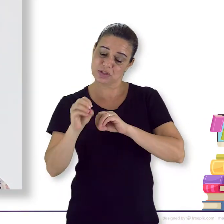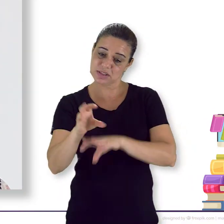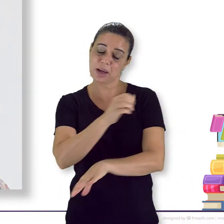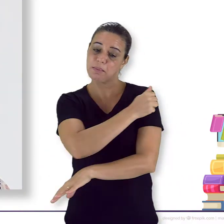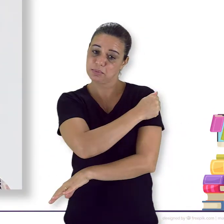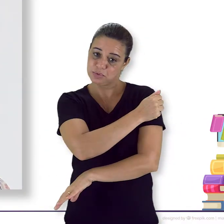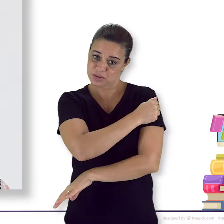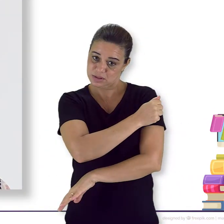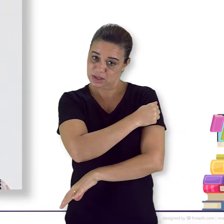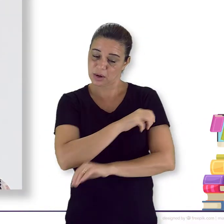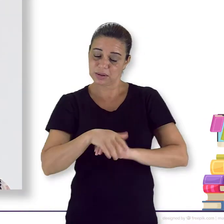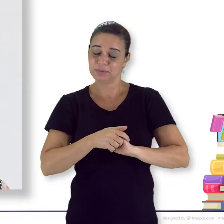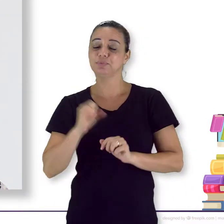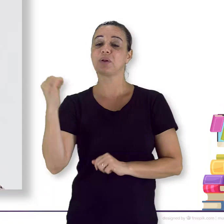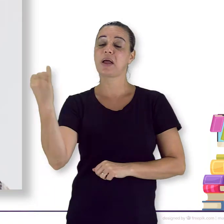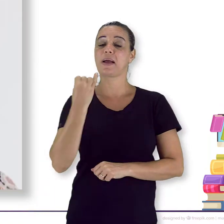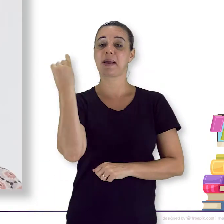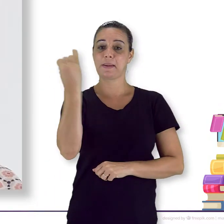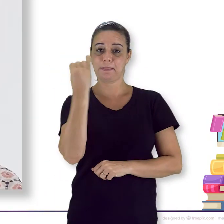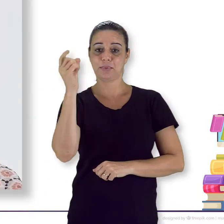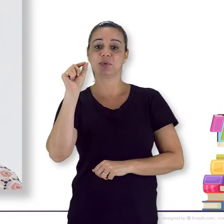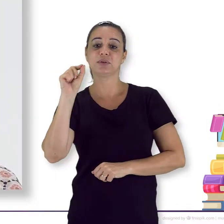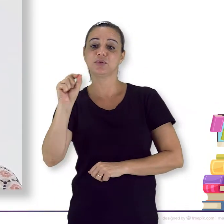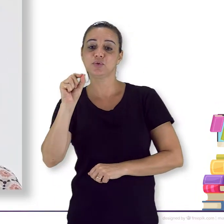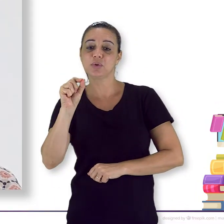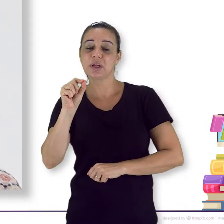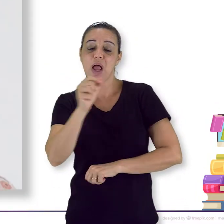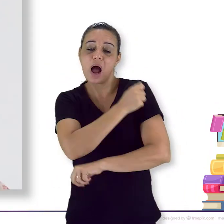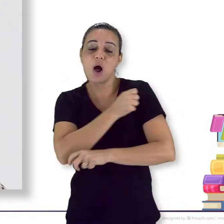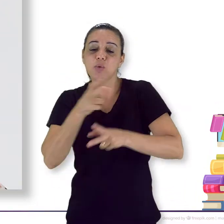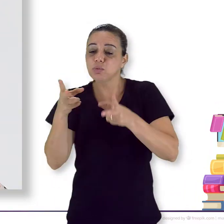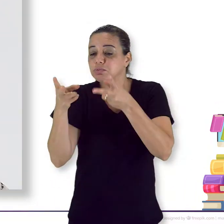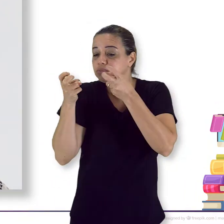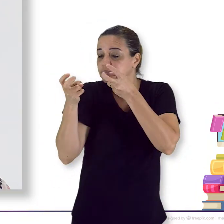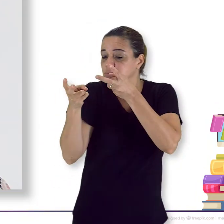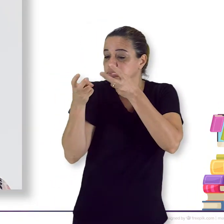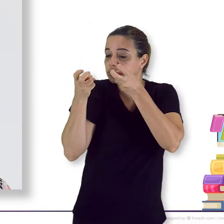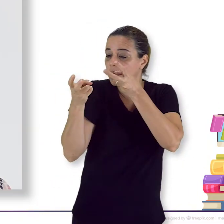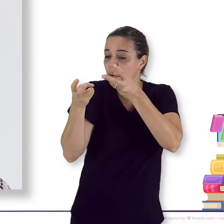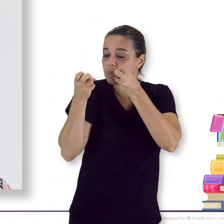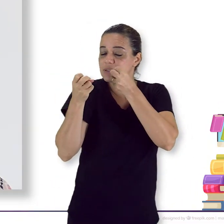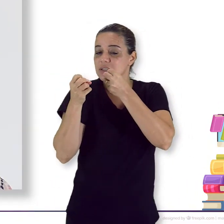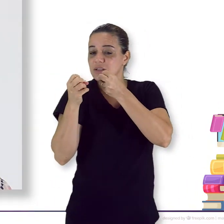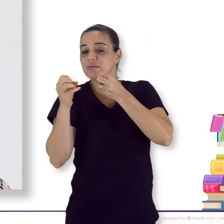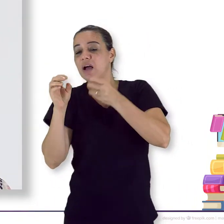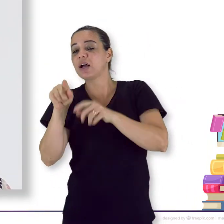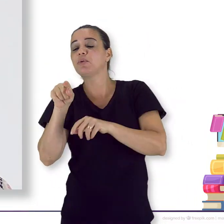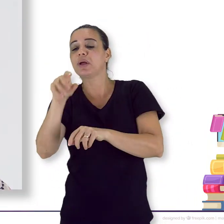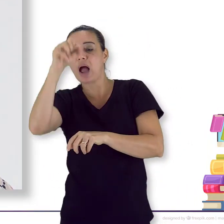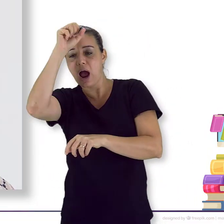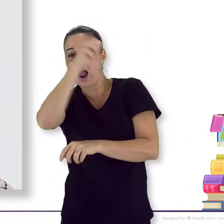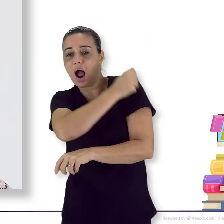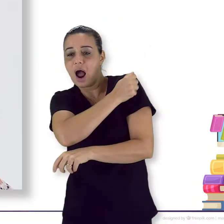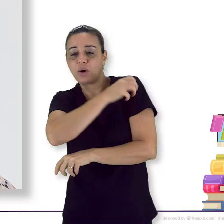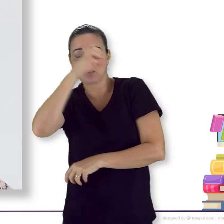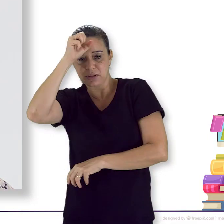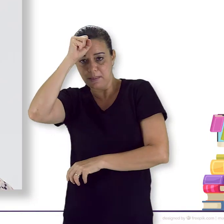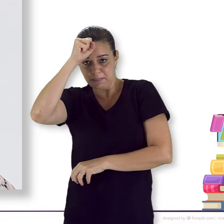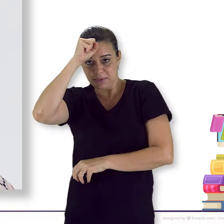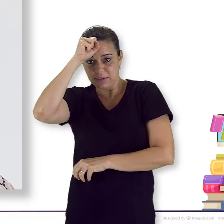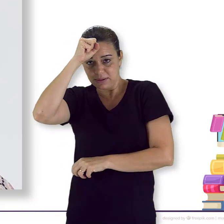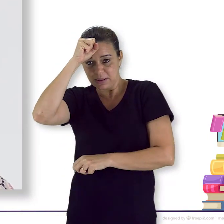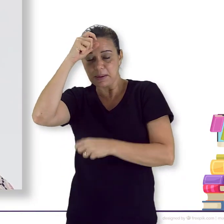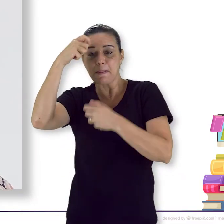gente está ensinando para os nossos alunos. Então, é importante que o aluno observe que